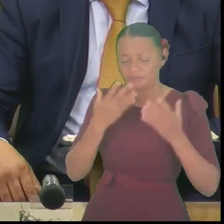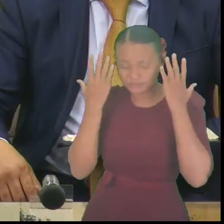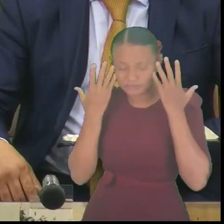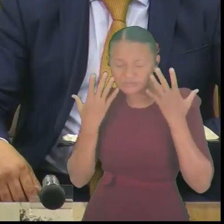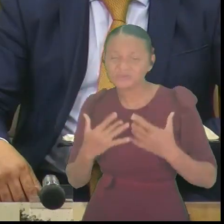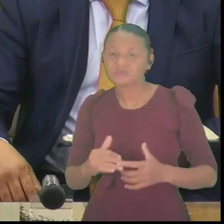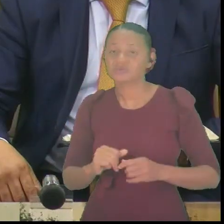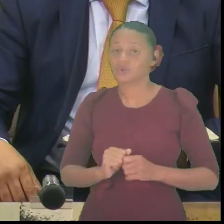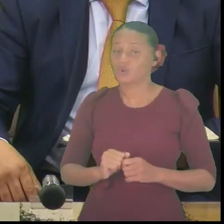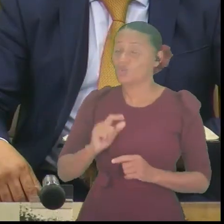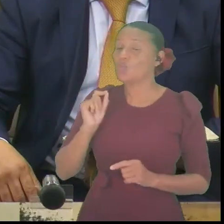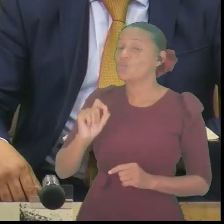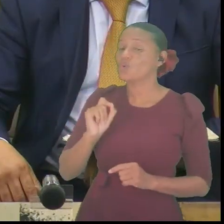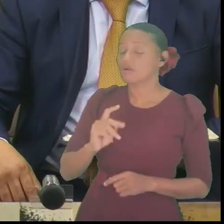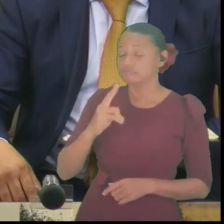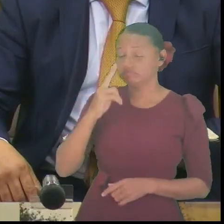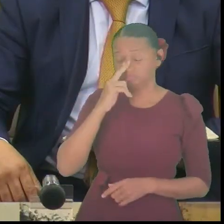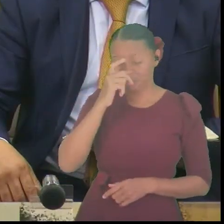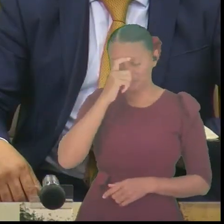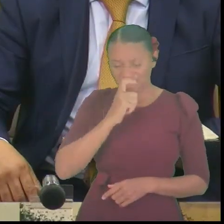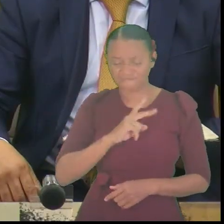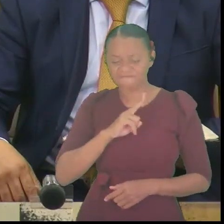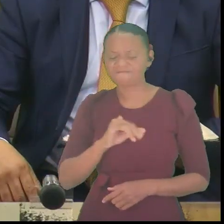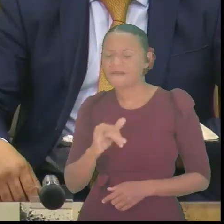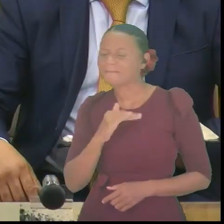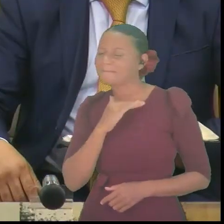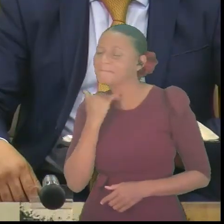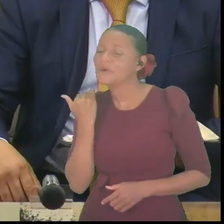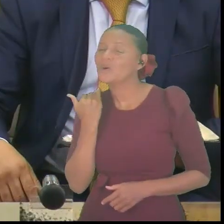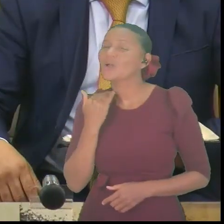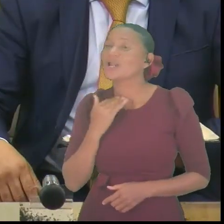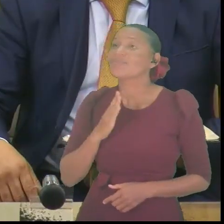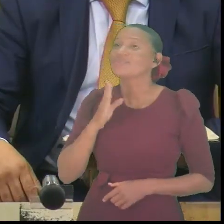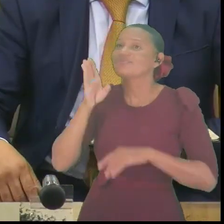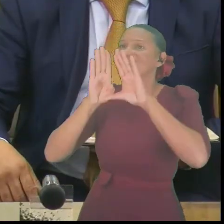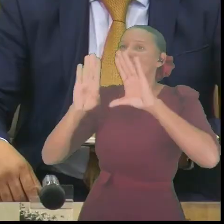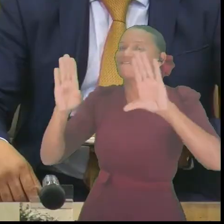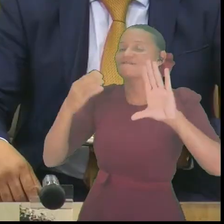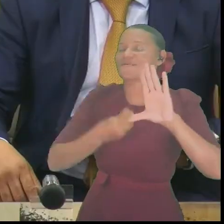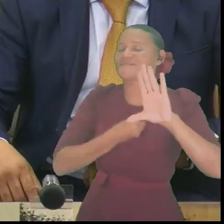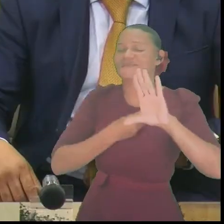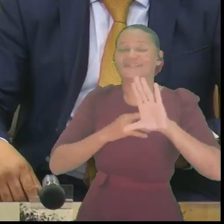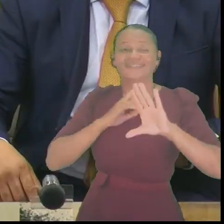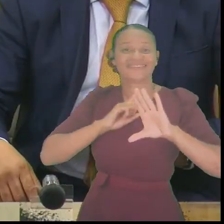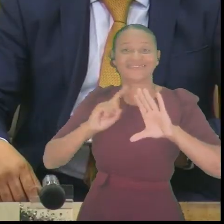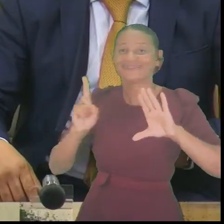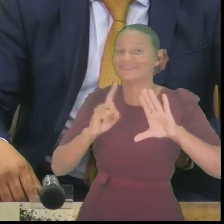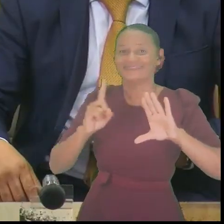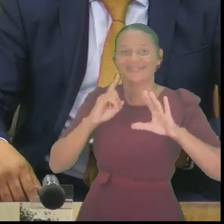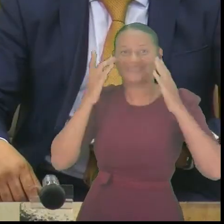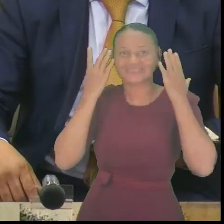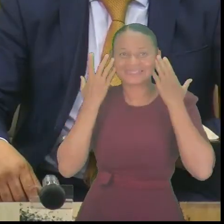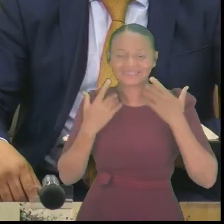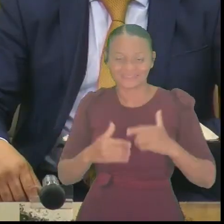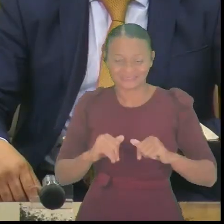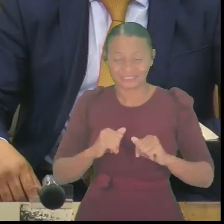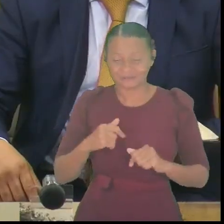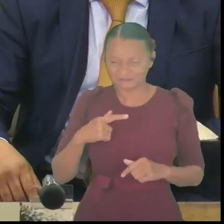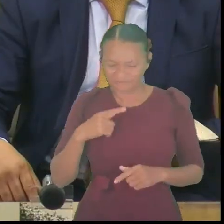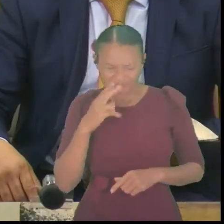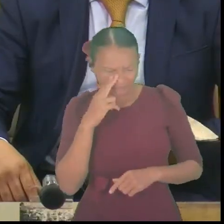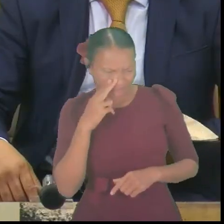crente que vai morar no céu vive uma vida não natural. Se você vê um crente andando na mesma direção do